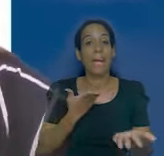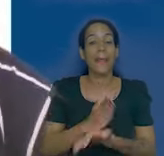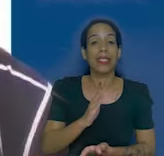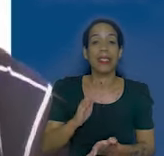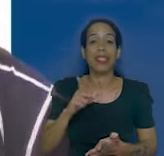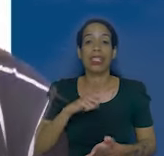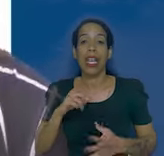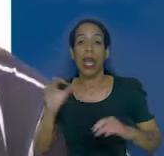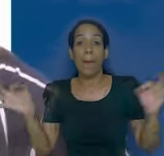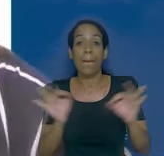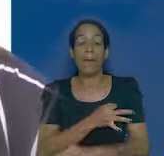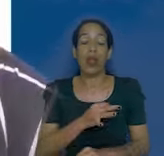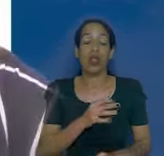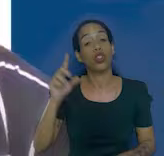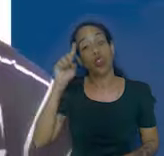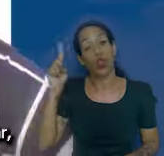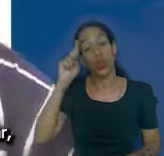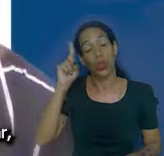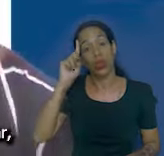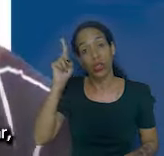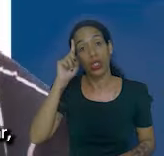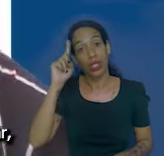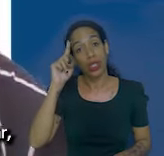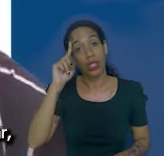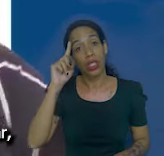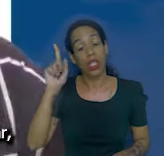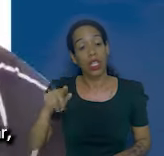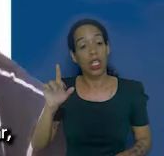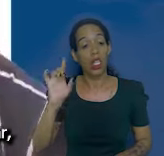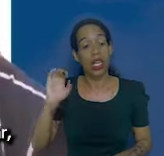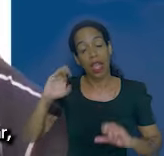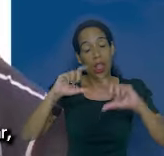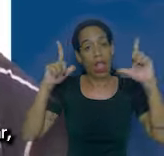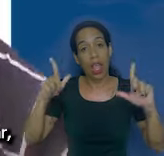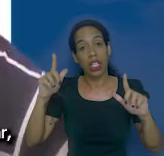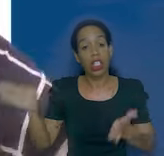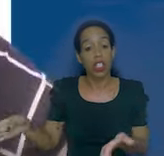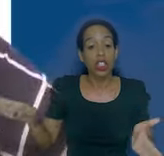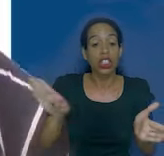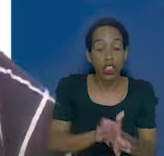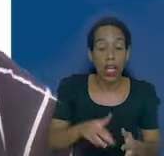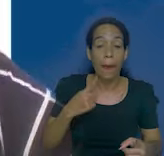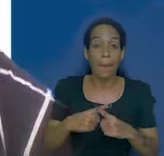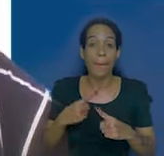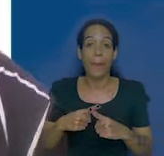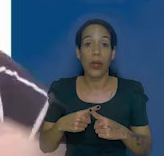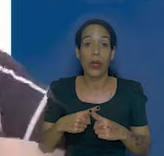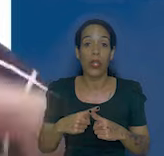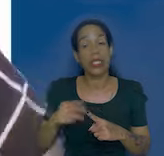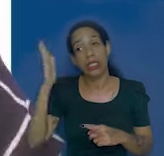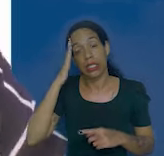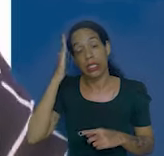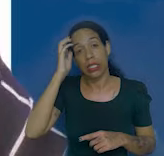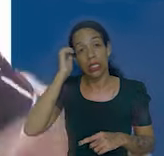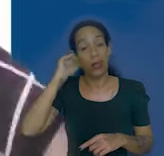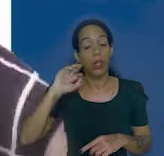por essas questões práticas do dia a dia com, né? Isso, obviamente, de novo, que vai chegar, porque além de